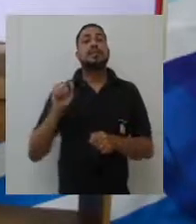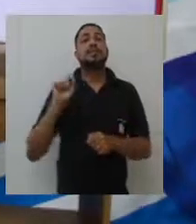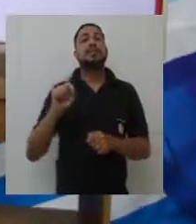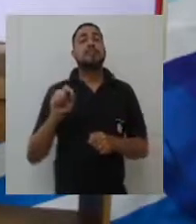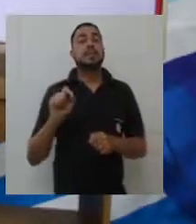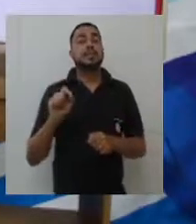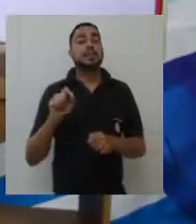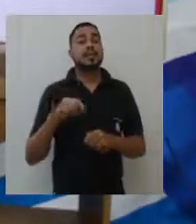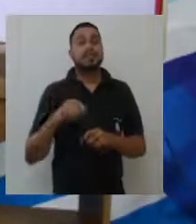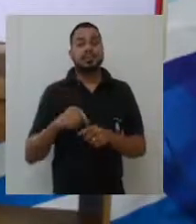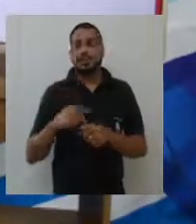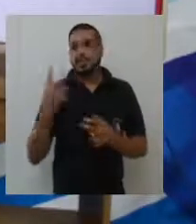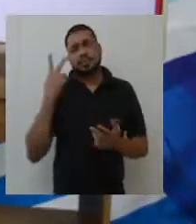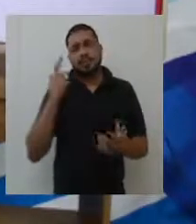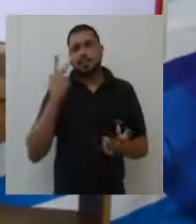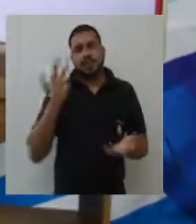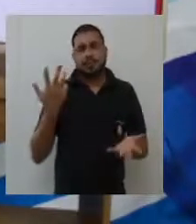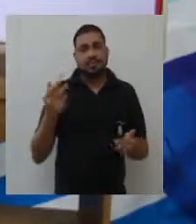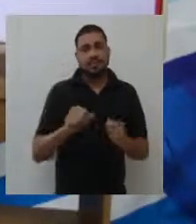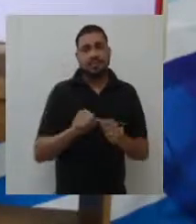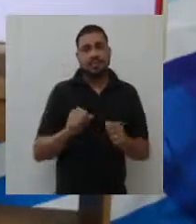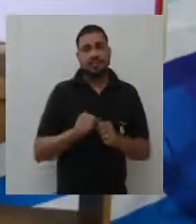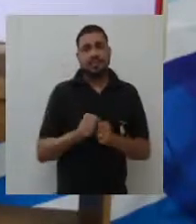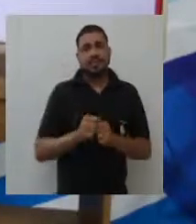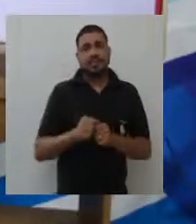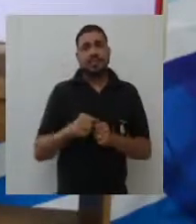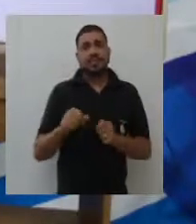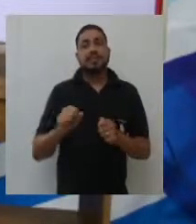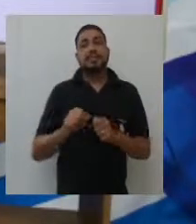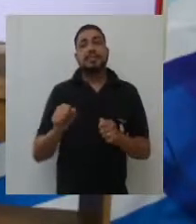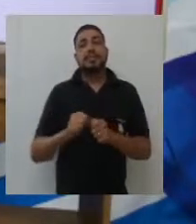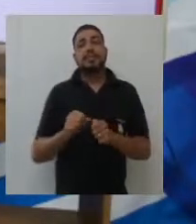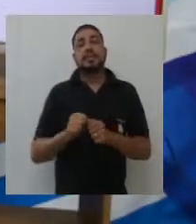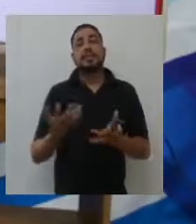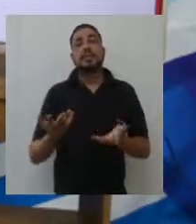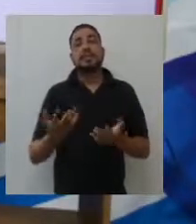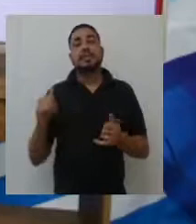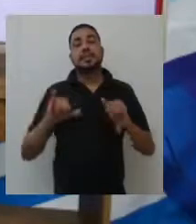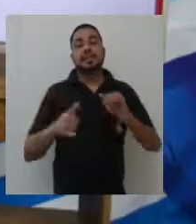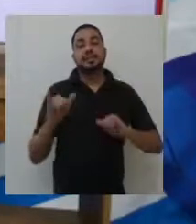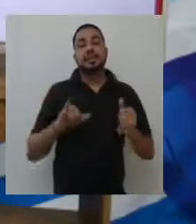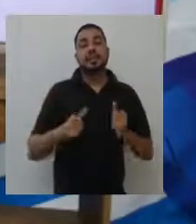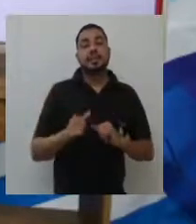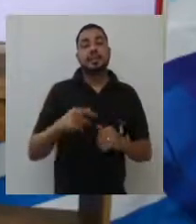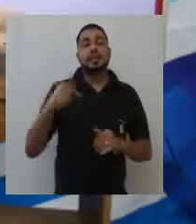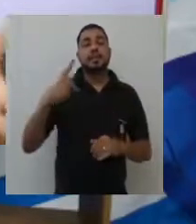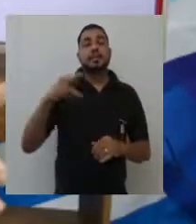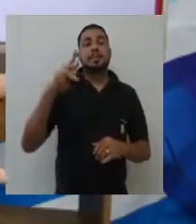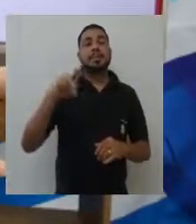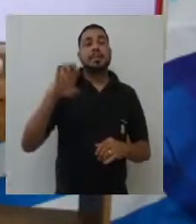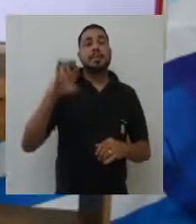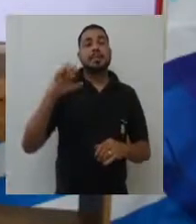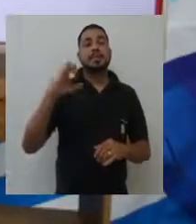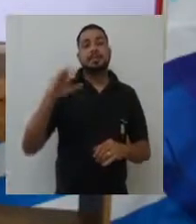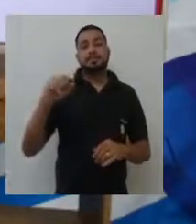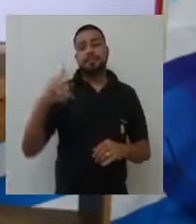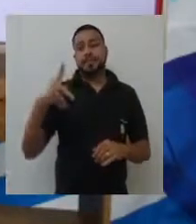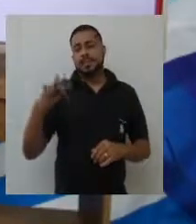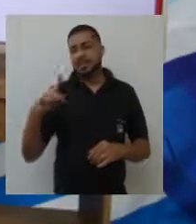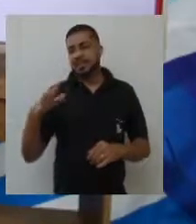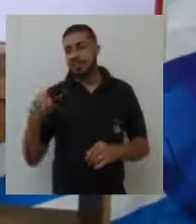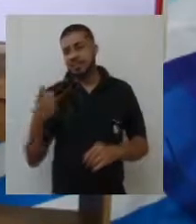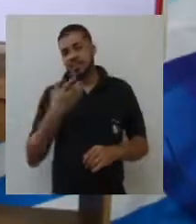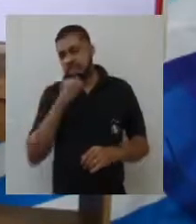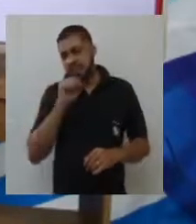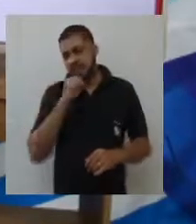que é normal fazer. Você vai produzir o que nós chamamos na química de precipitado. Quando seu pai, sua